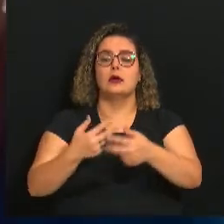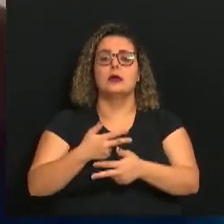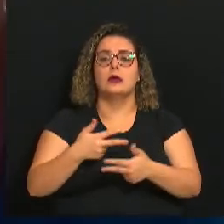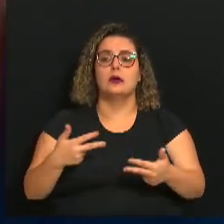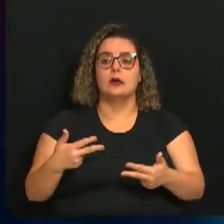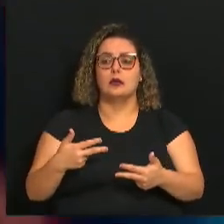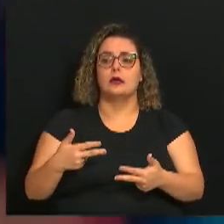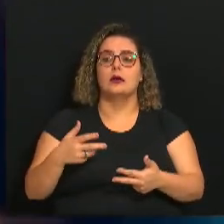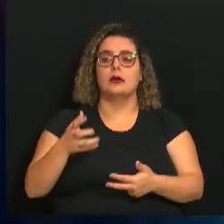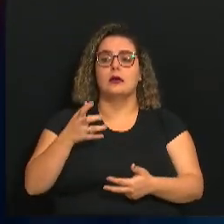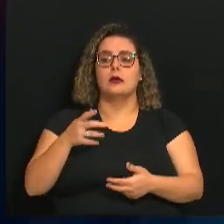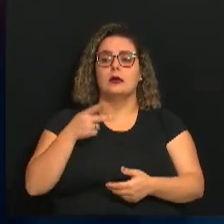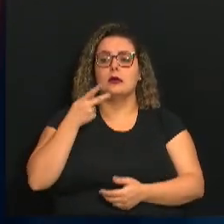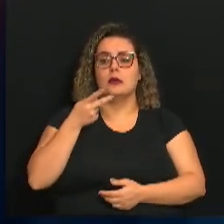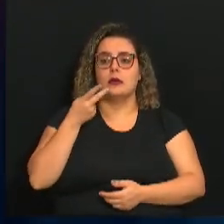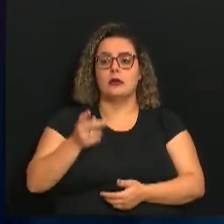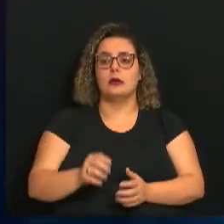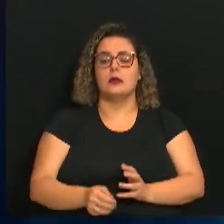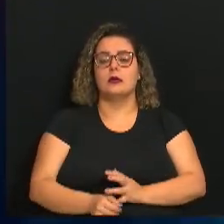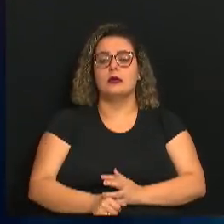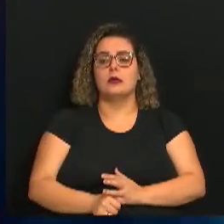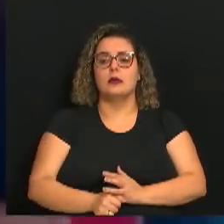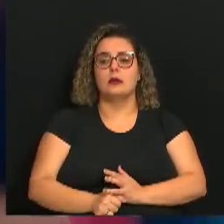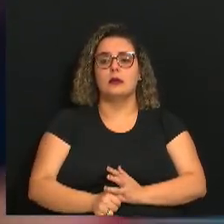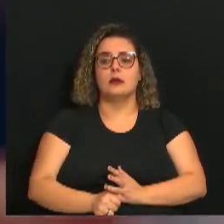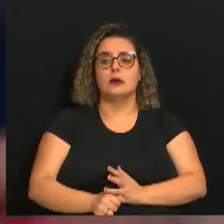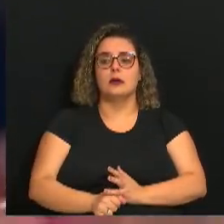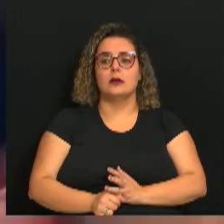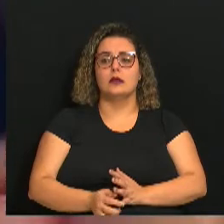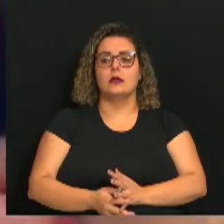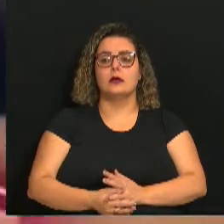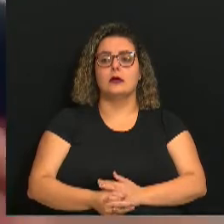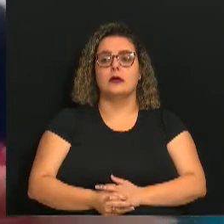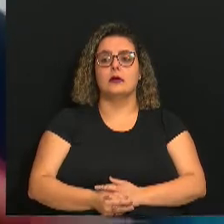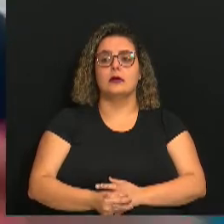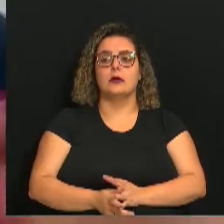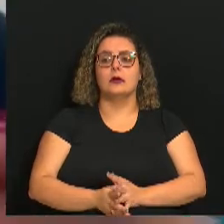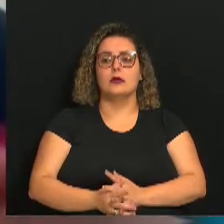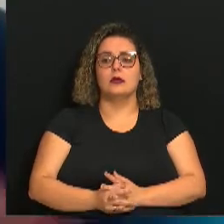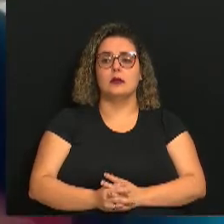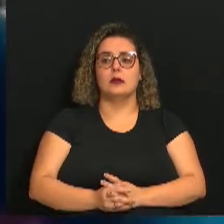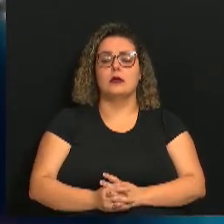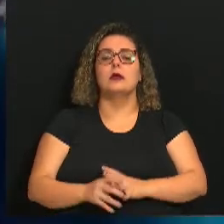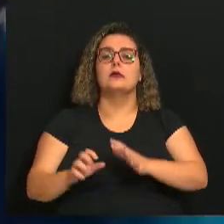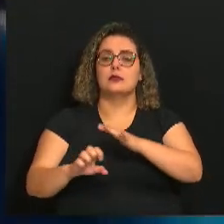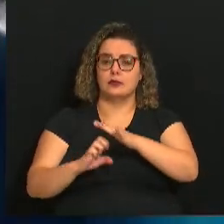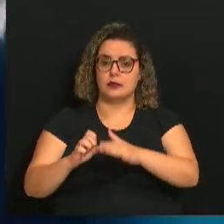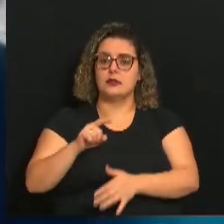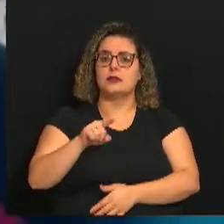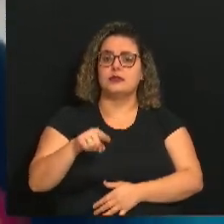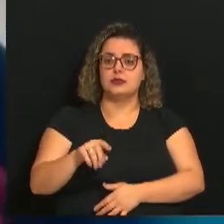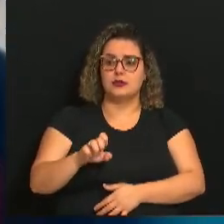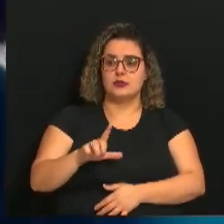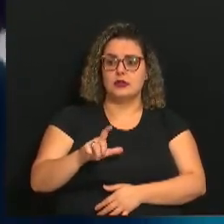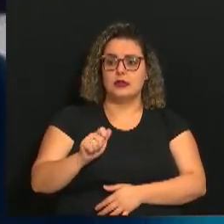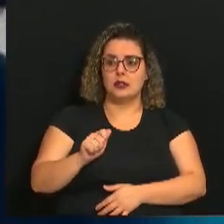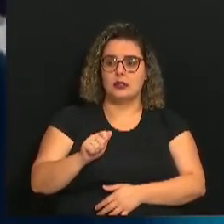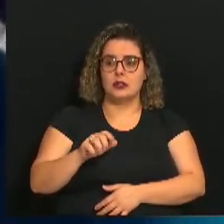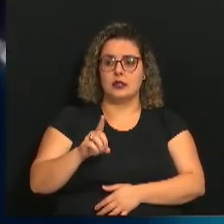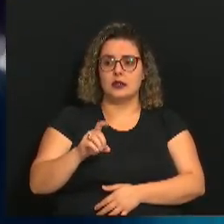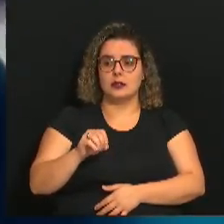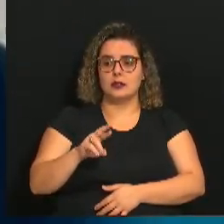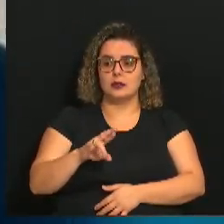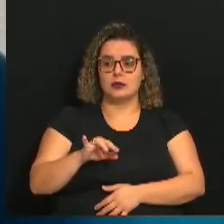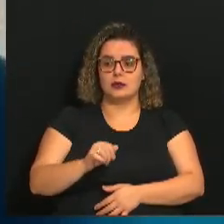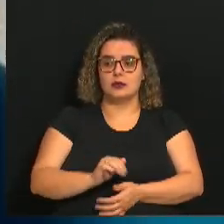coisa que eu queria falar é sobre também a empresa de zeladoria. A empresa de zeladoria também